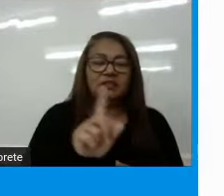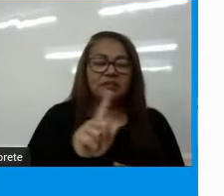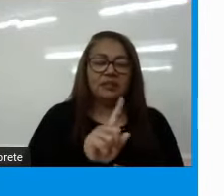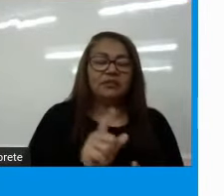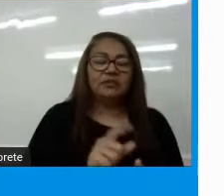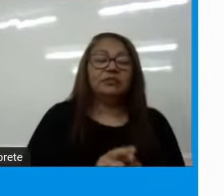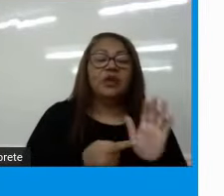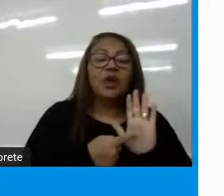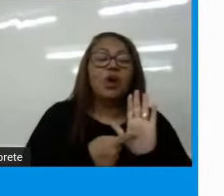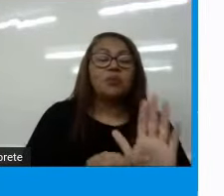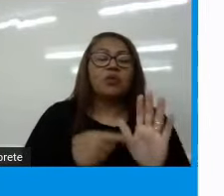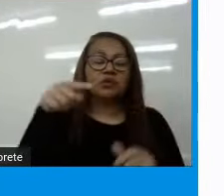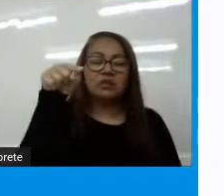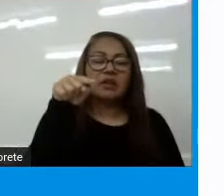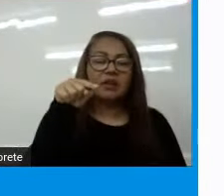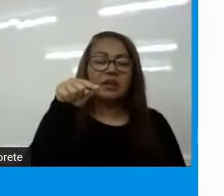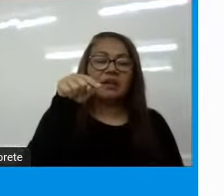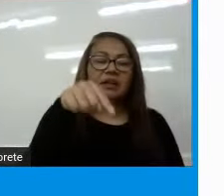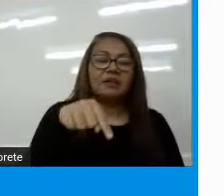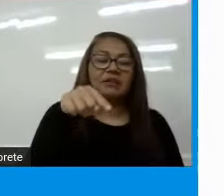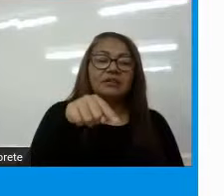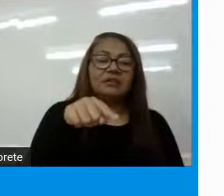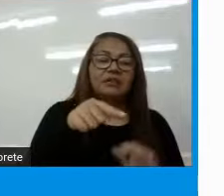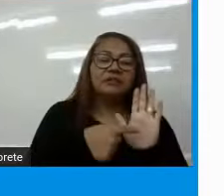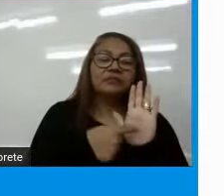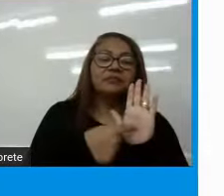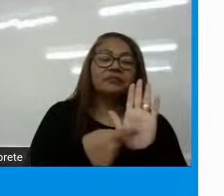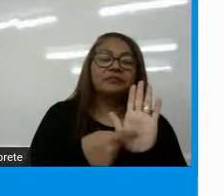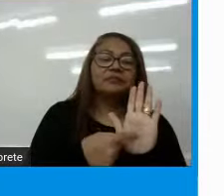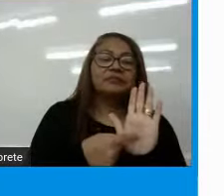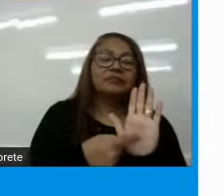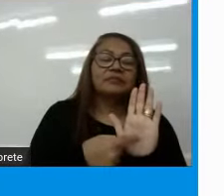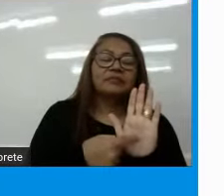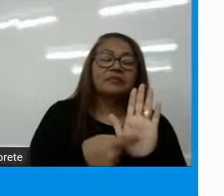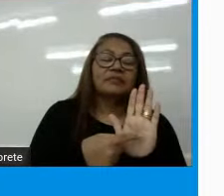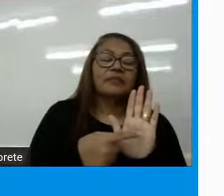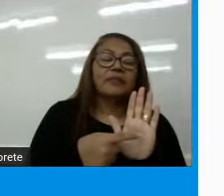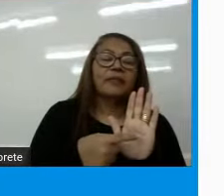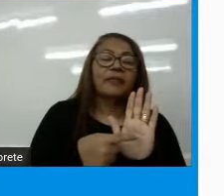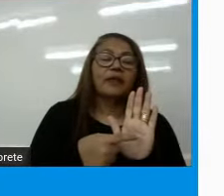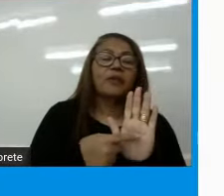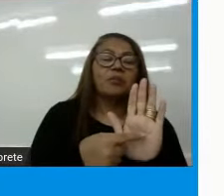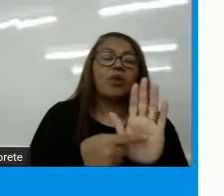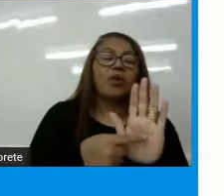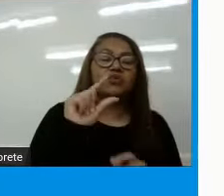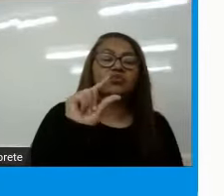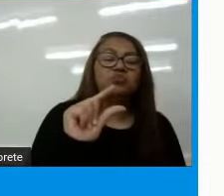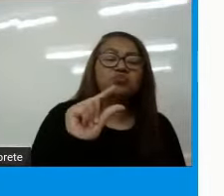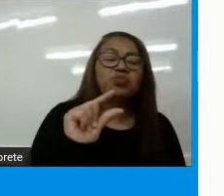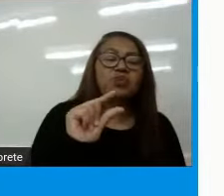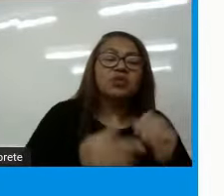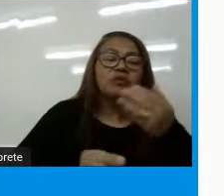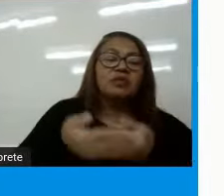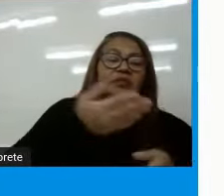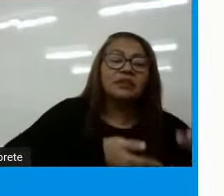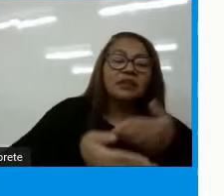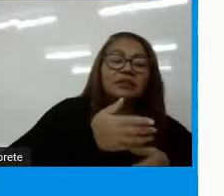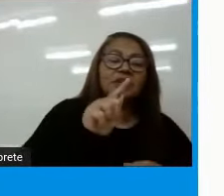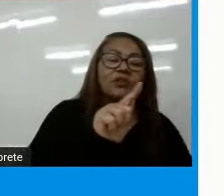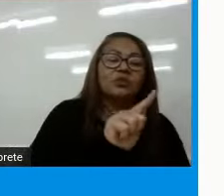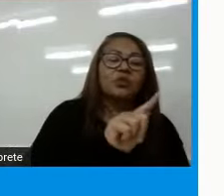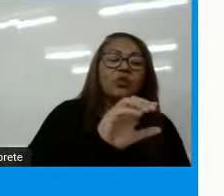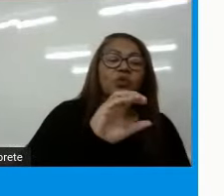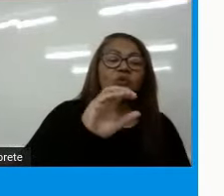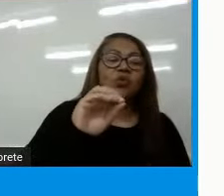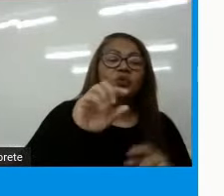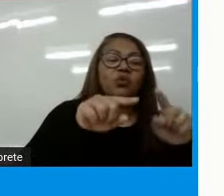um pequeno vídeo, né, que mostra um pouquinho dessa interação aí com o Google Sala de Aula. Basicamente, eu